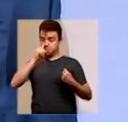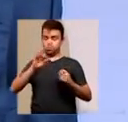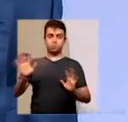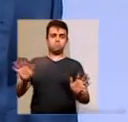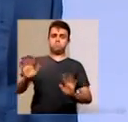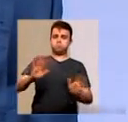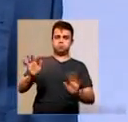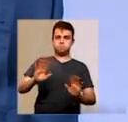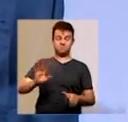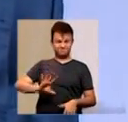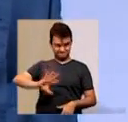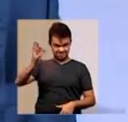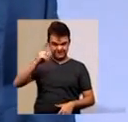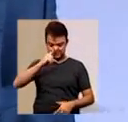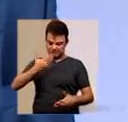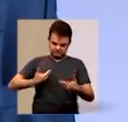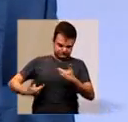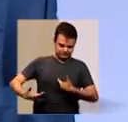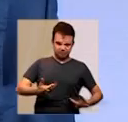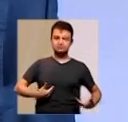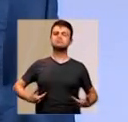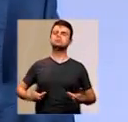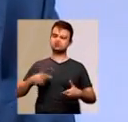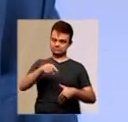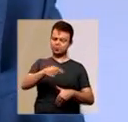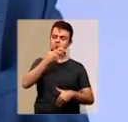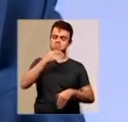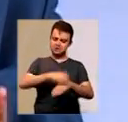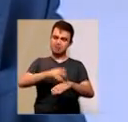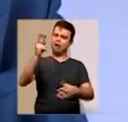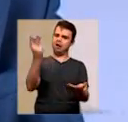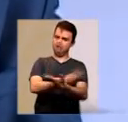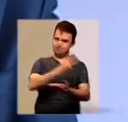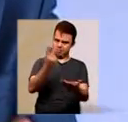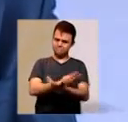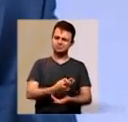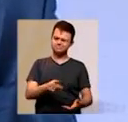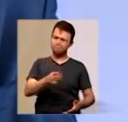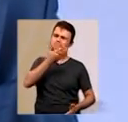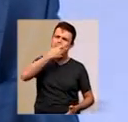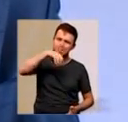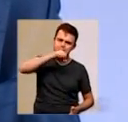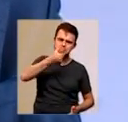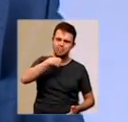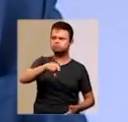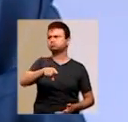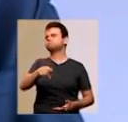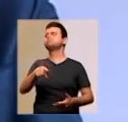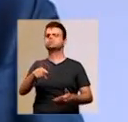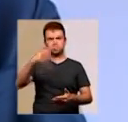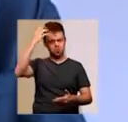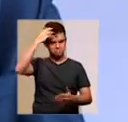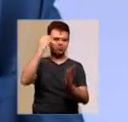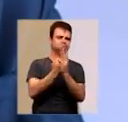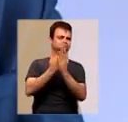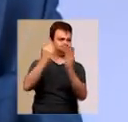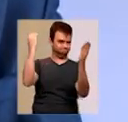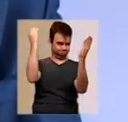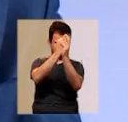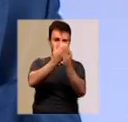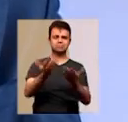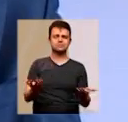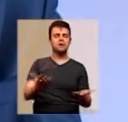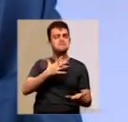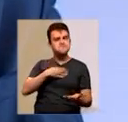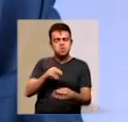Qualquer dano que causar, o motorista responde por isso. E o pai com muito mais razão. Aí ele tem o dever de zelar